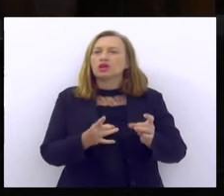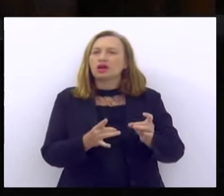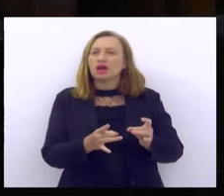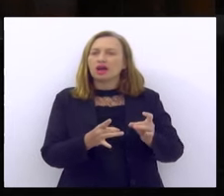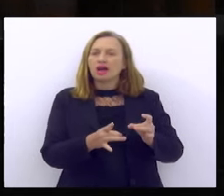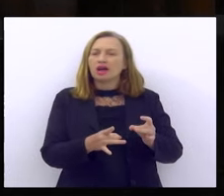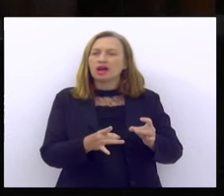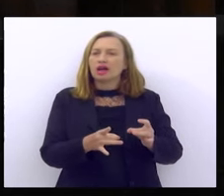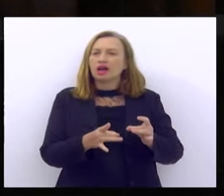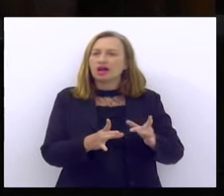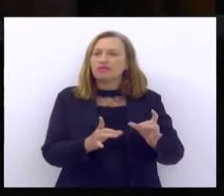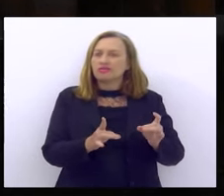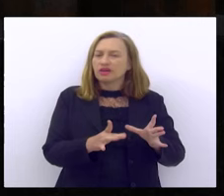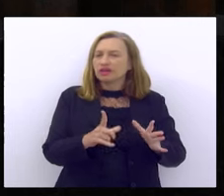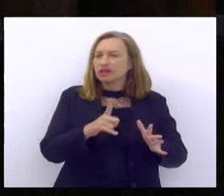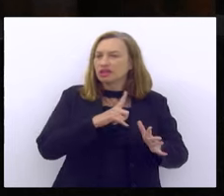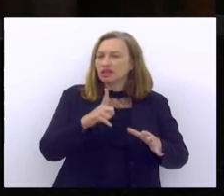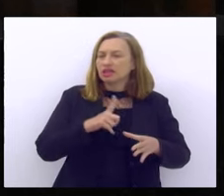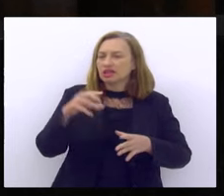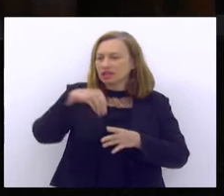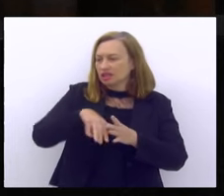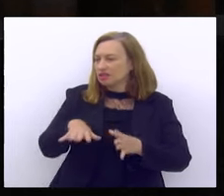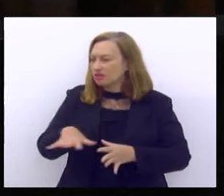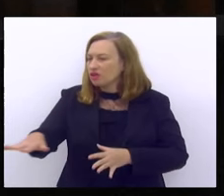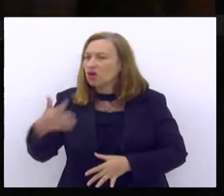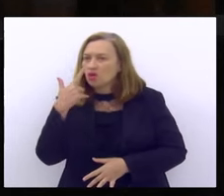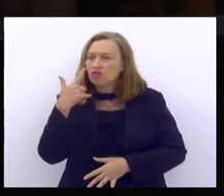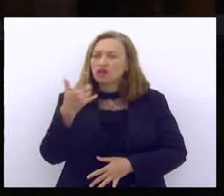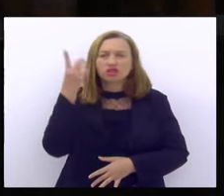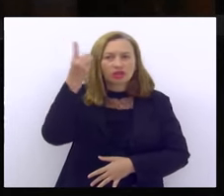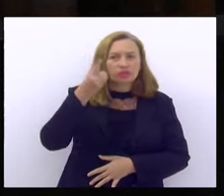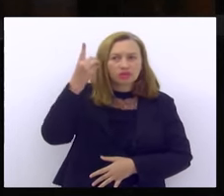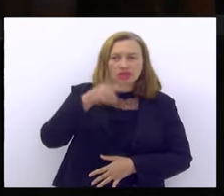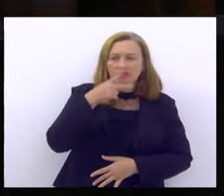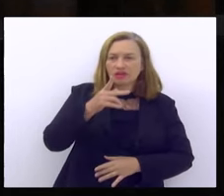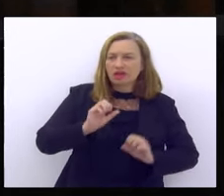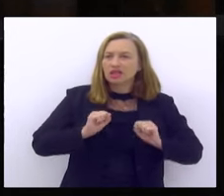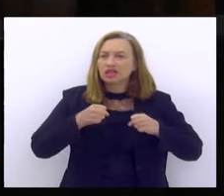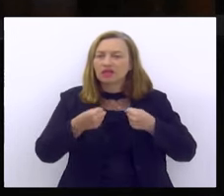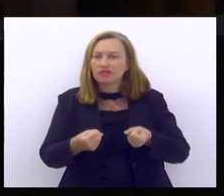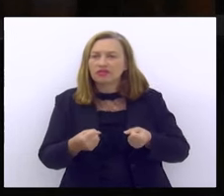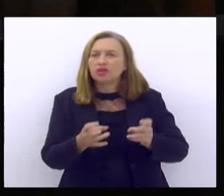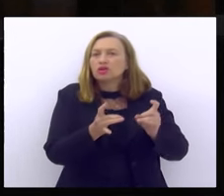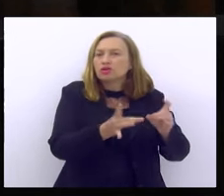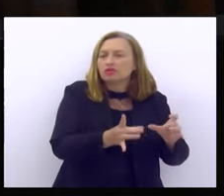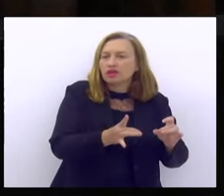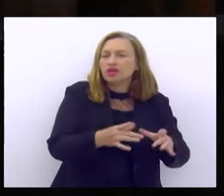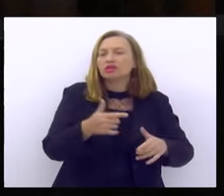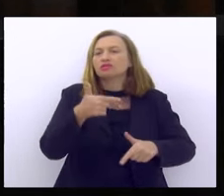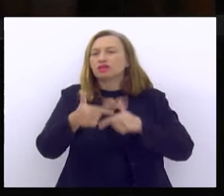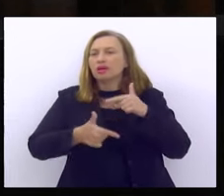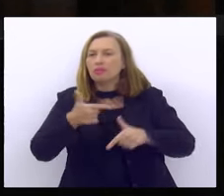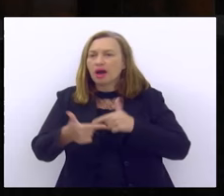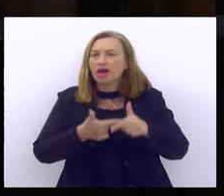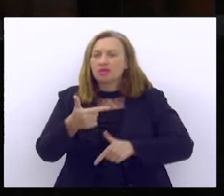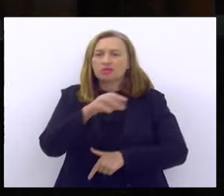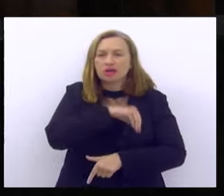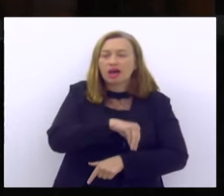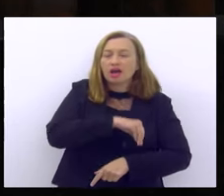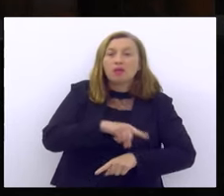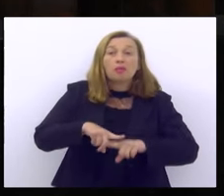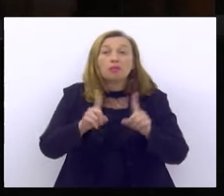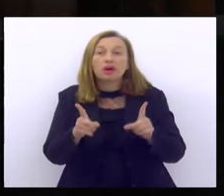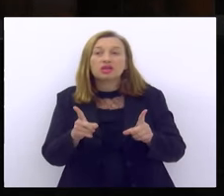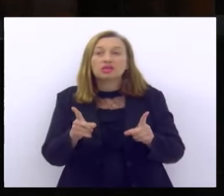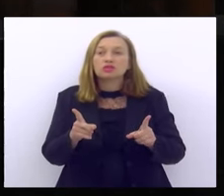tem nessas favelas? Eu vejo muitos deputados aqui dizer que defende o comércio, defende o trabalho, a renda, mas e